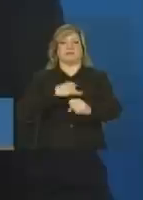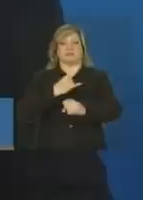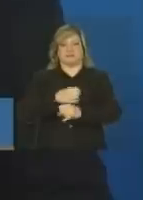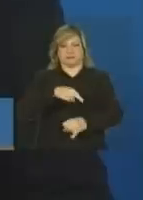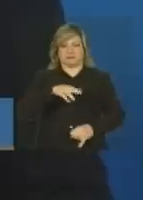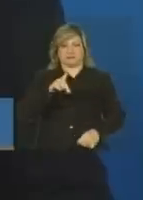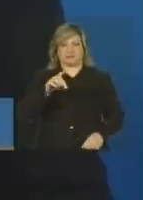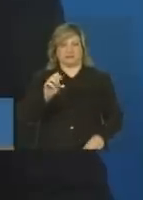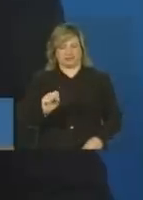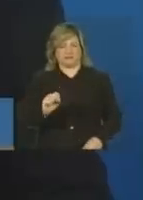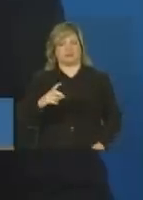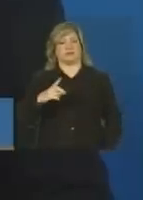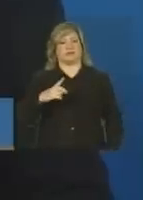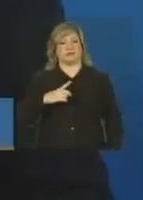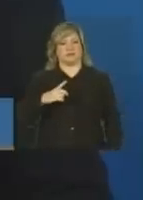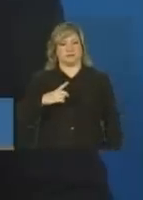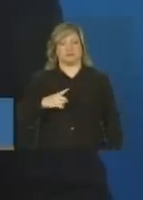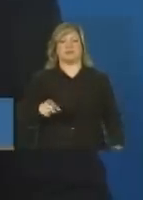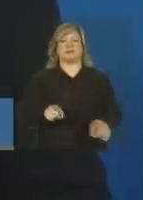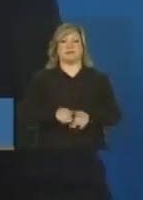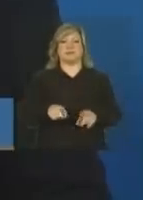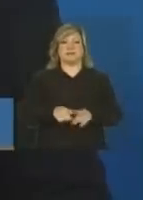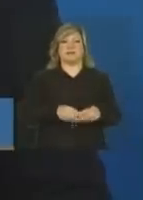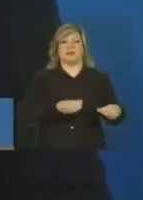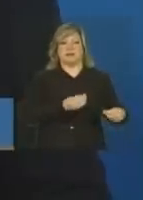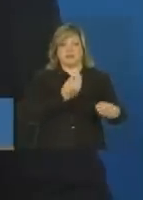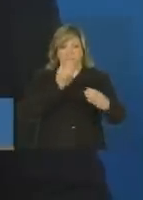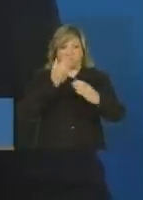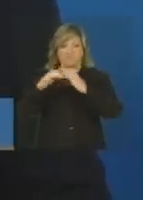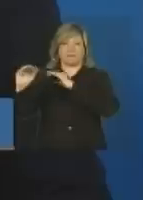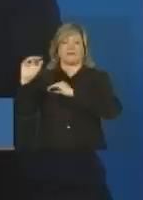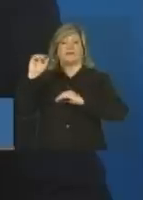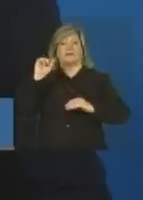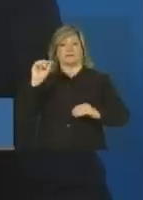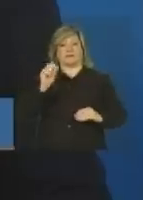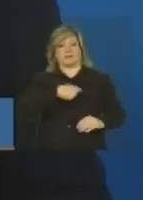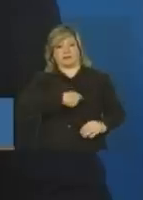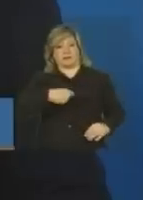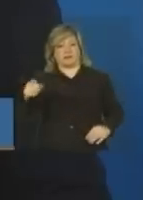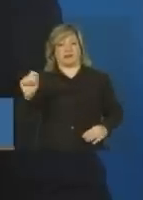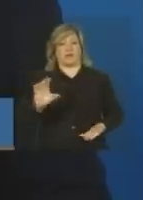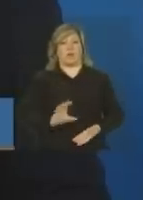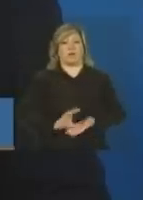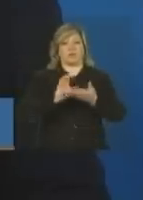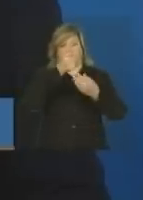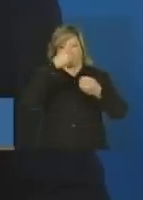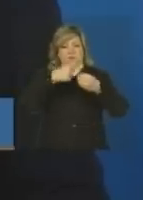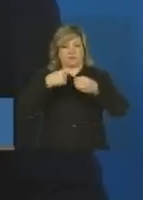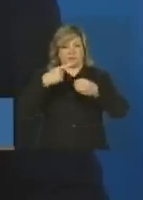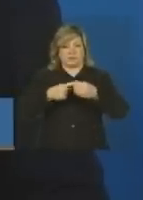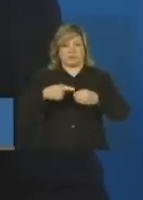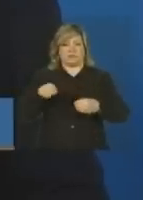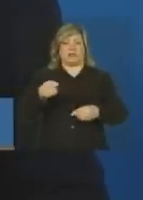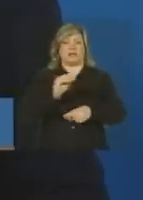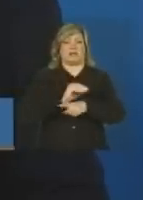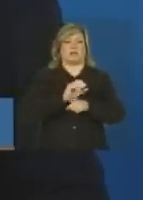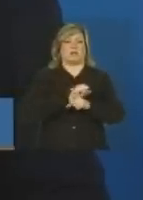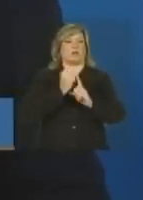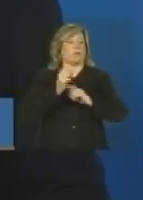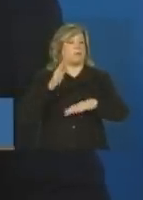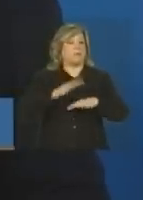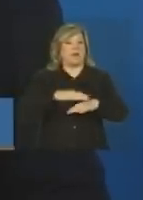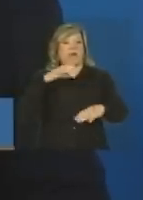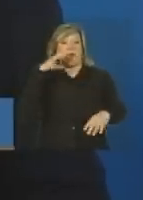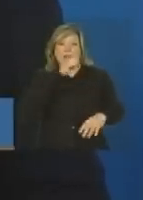do MDS, tá? E encaminhar para o Conselho Municipal de Assistência Social o mais rápido possível,